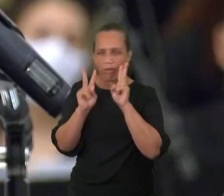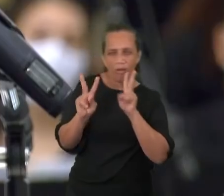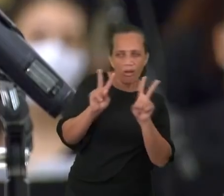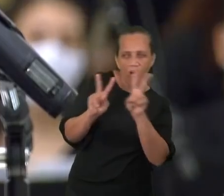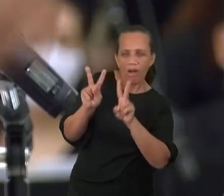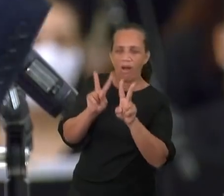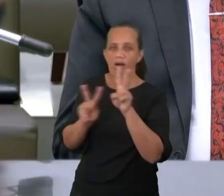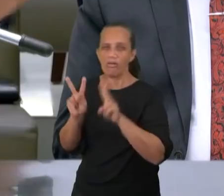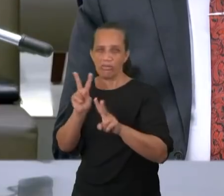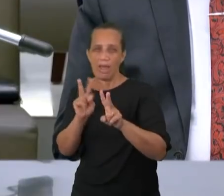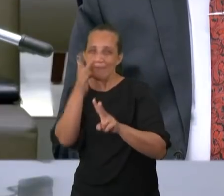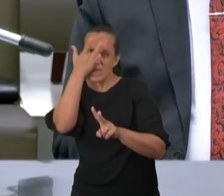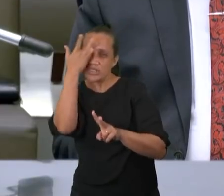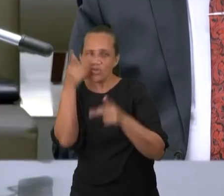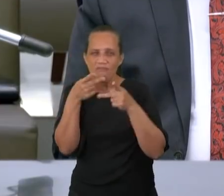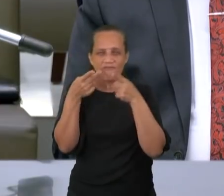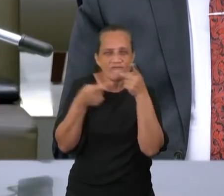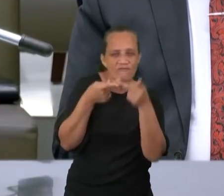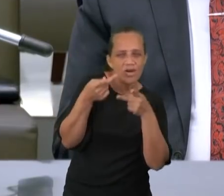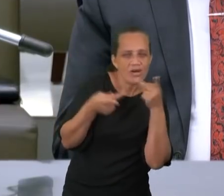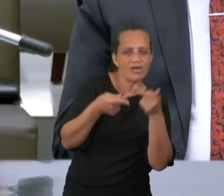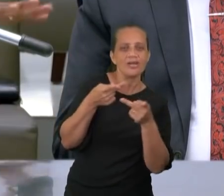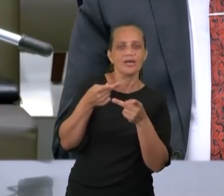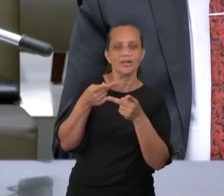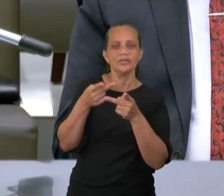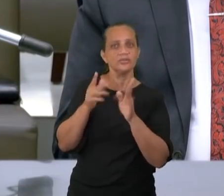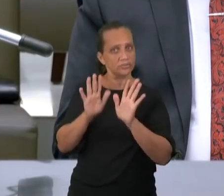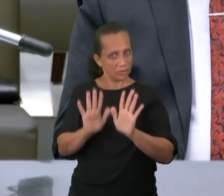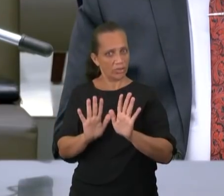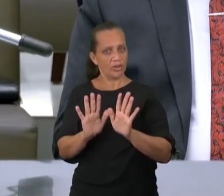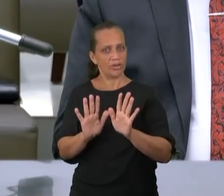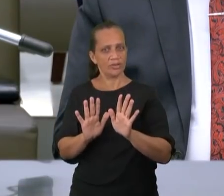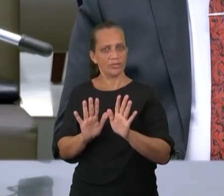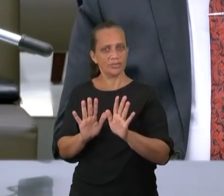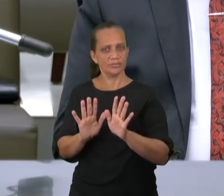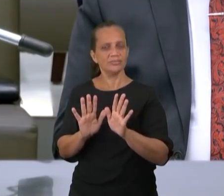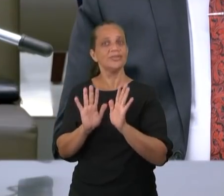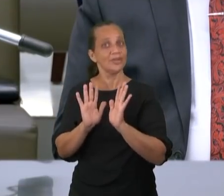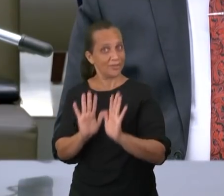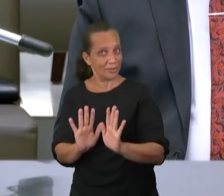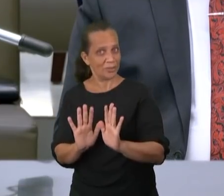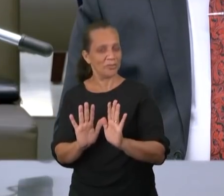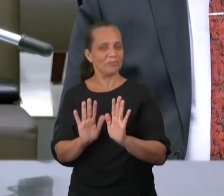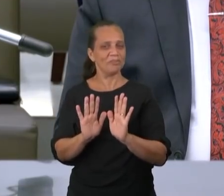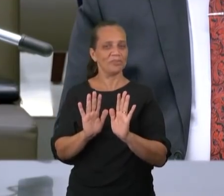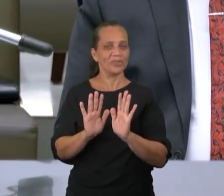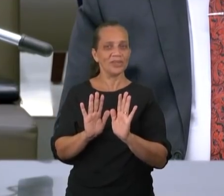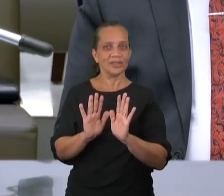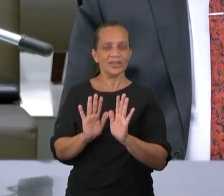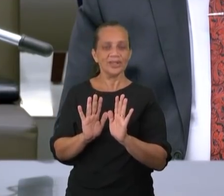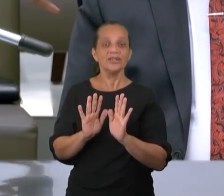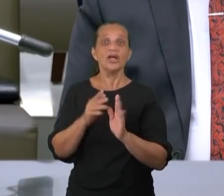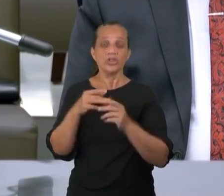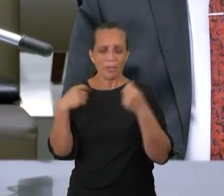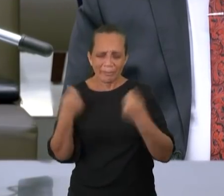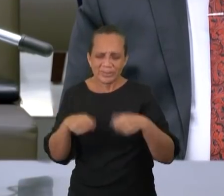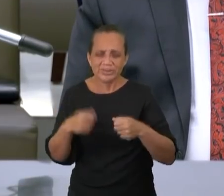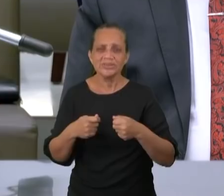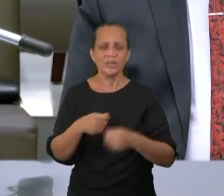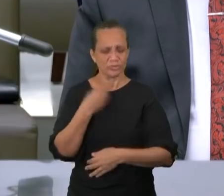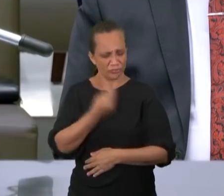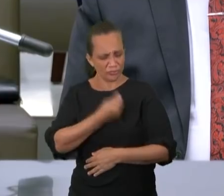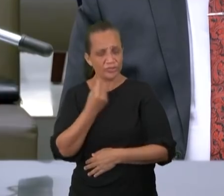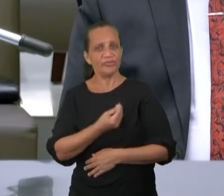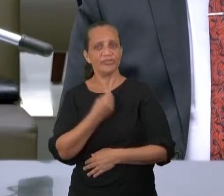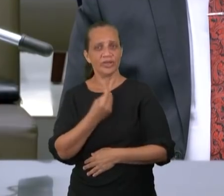aquilo. Isso é inevitável. A gente ouviu a palavra jantada aqui, é assim, é só para ter a paz. Mas tá, ninguém, a gente tem que aprender a viver com isso.